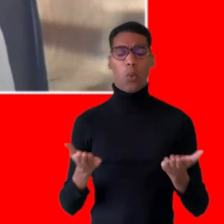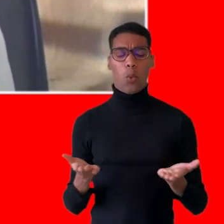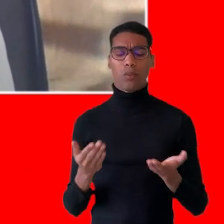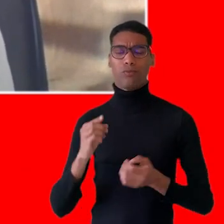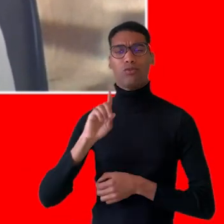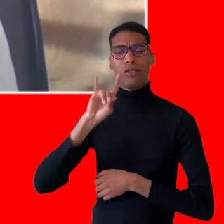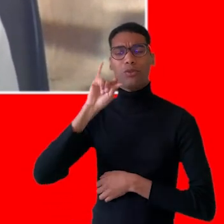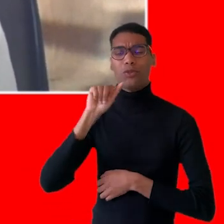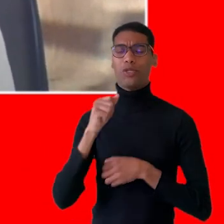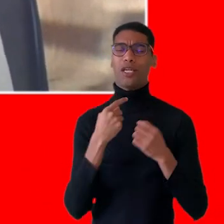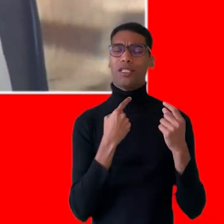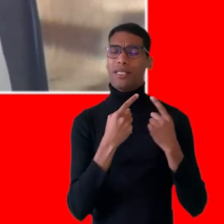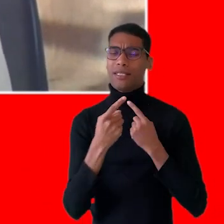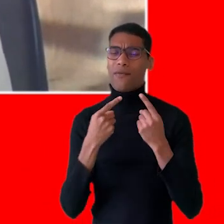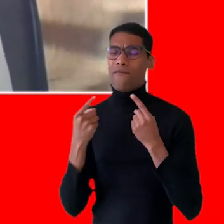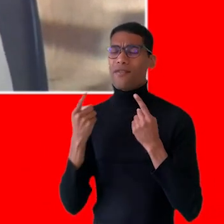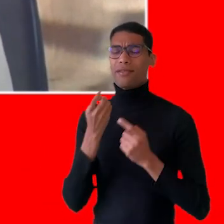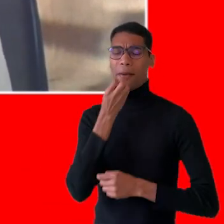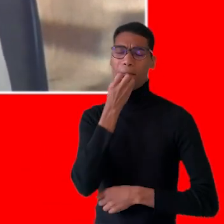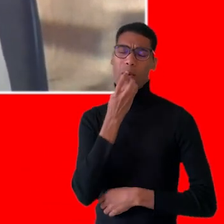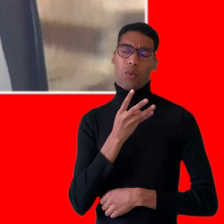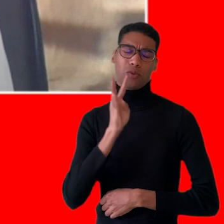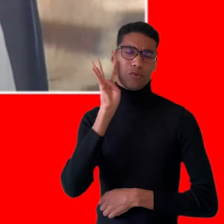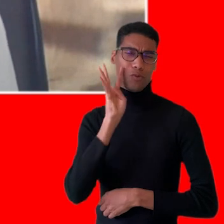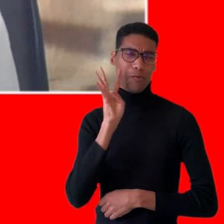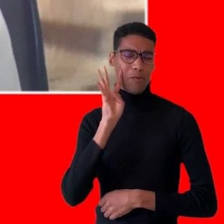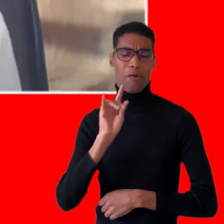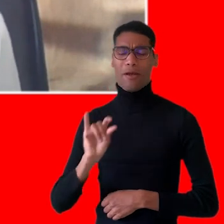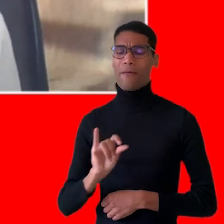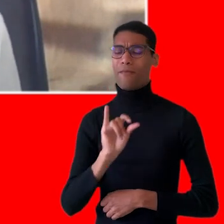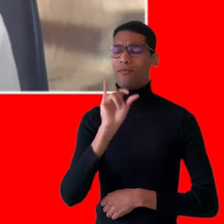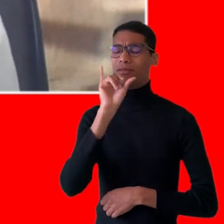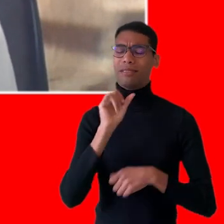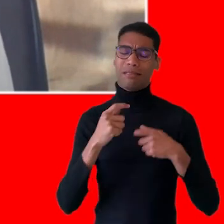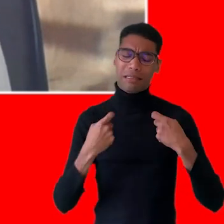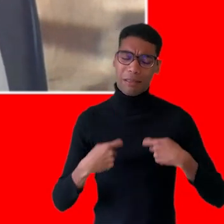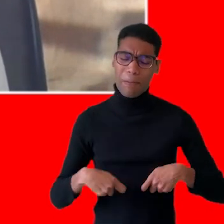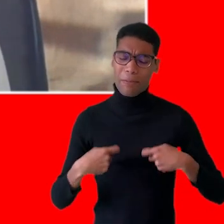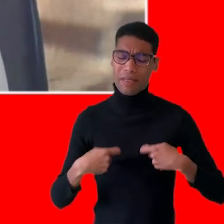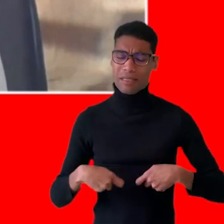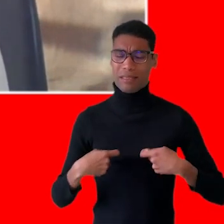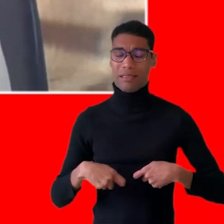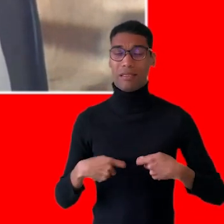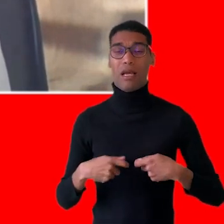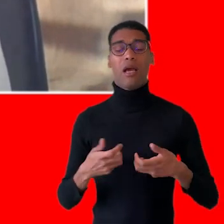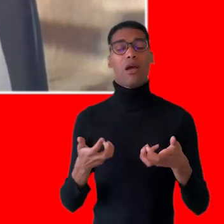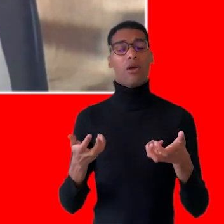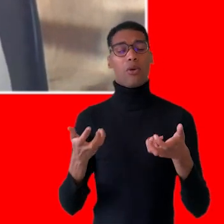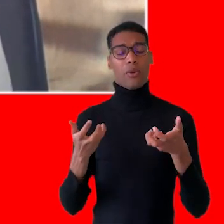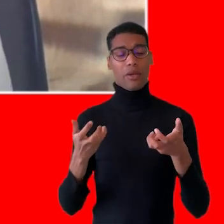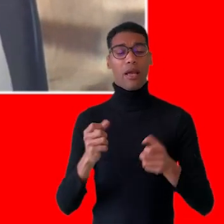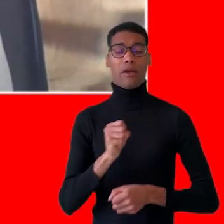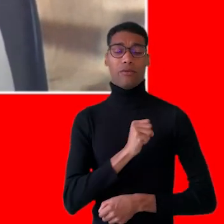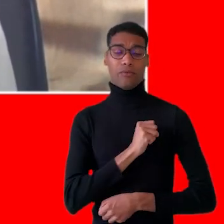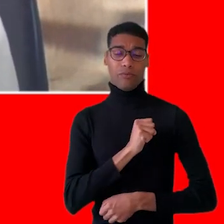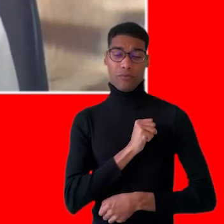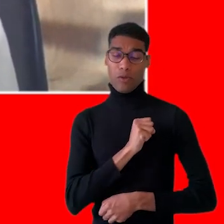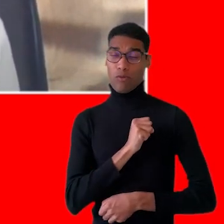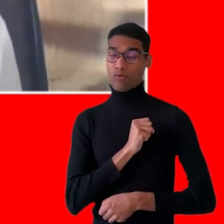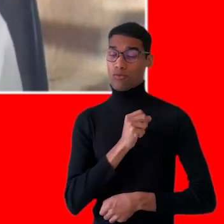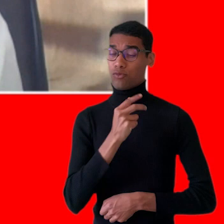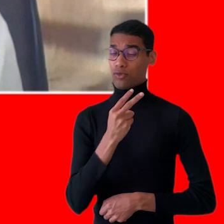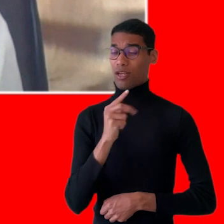nesse dia, nessa conversa tão bacana, tão importante, tão necessária. Eu quero dar um salve, na verdade, para o